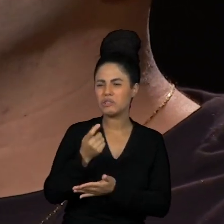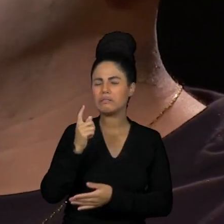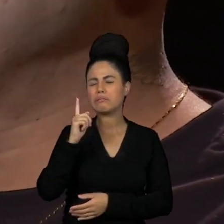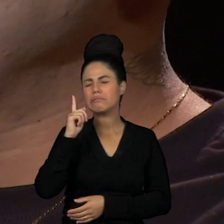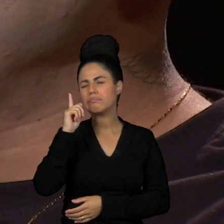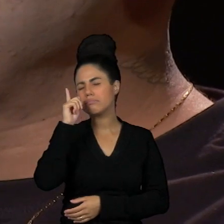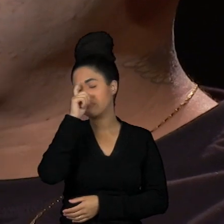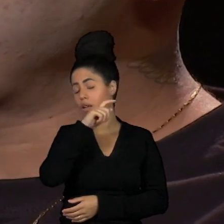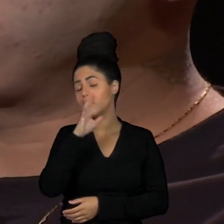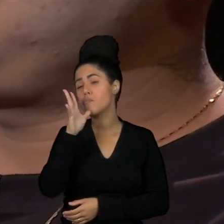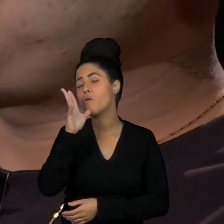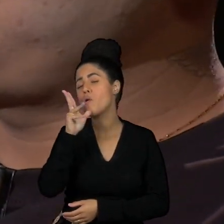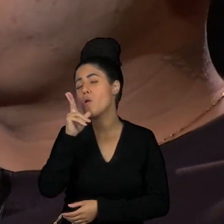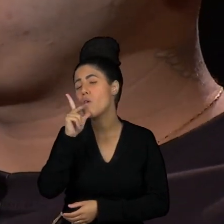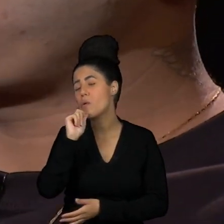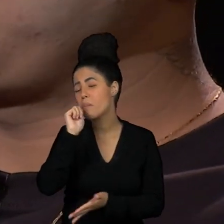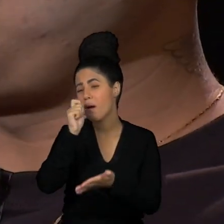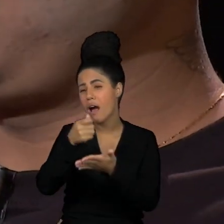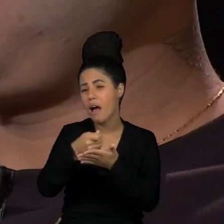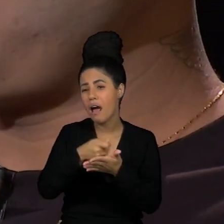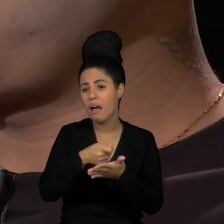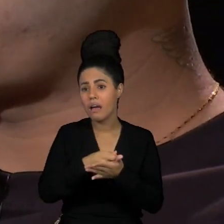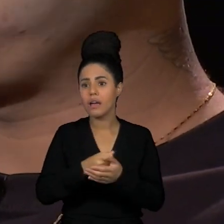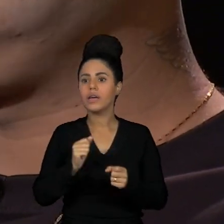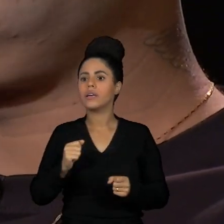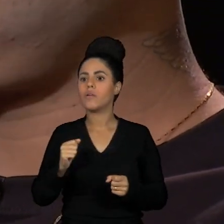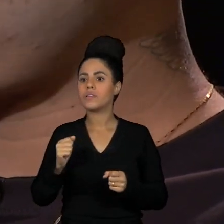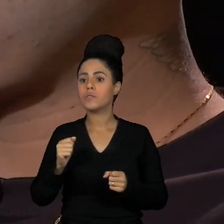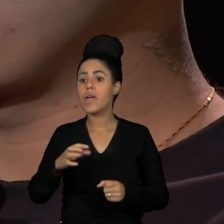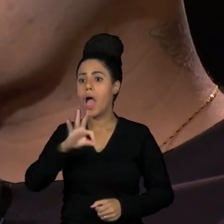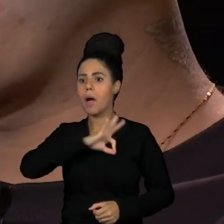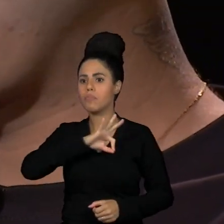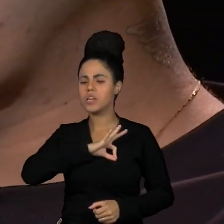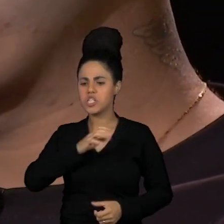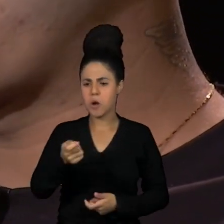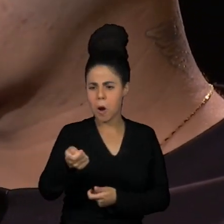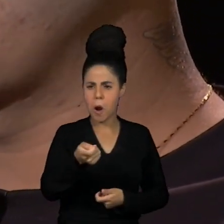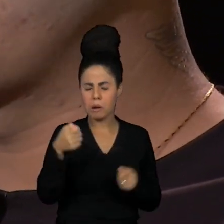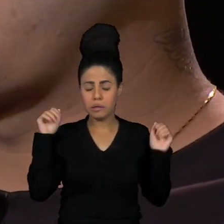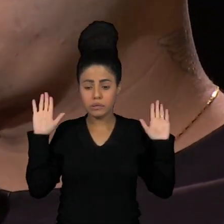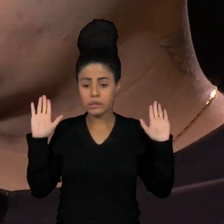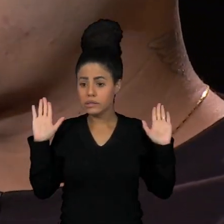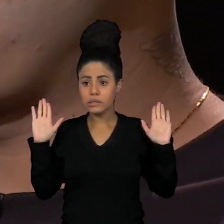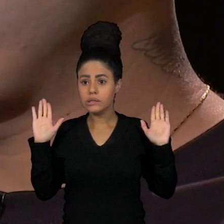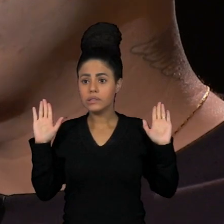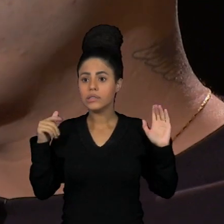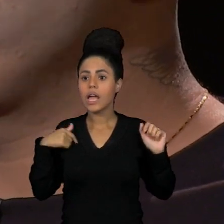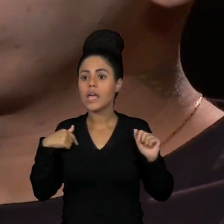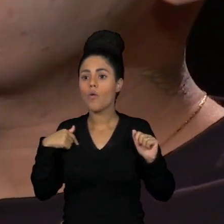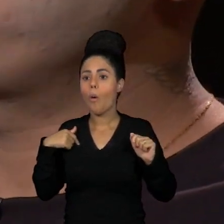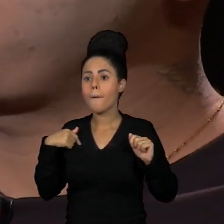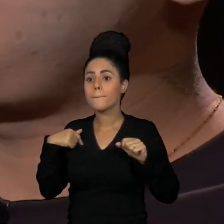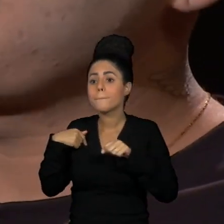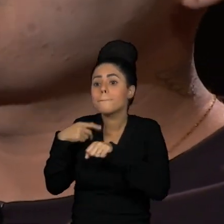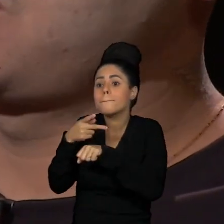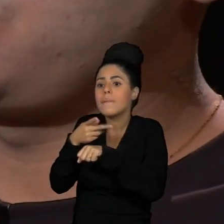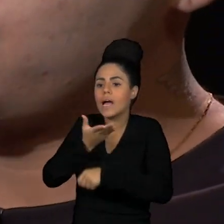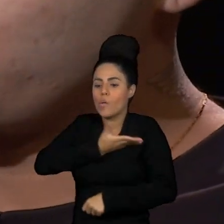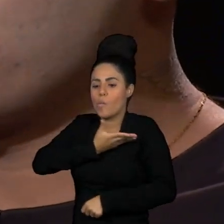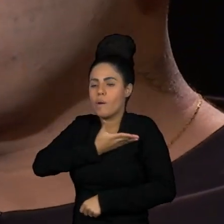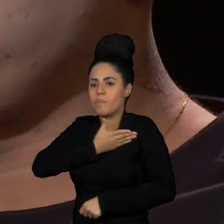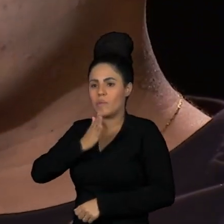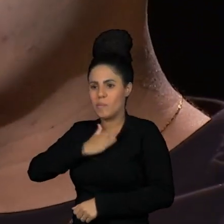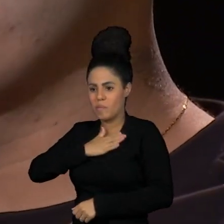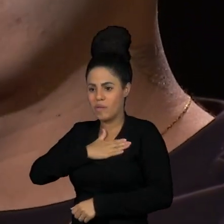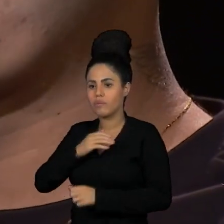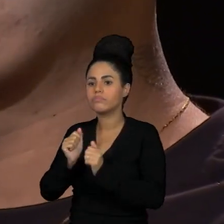Deus. E teve um enquadro muito louco, que eu tava lá na quebrada, tava buscando um amigo meu para ir lá para casa, que a gente